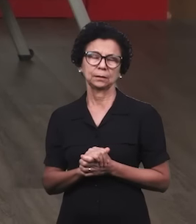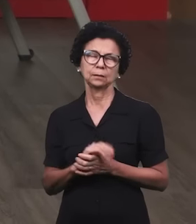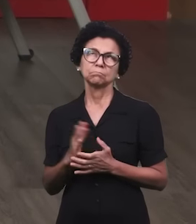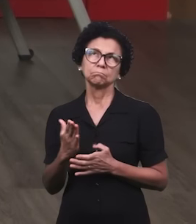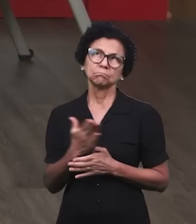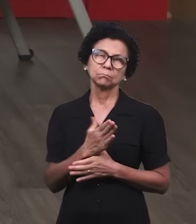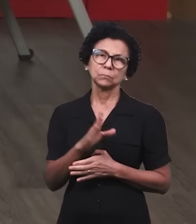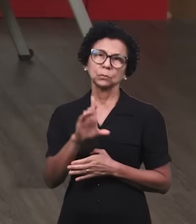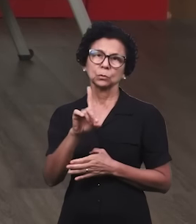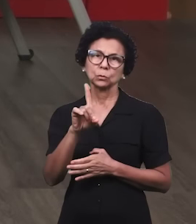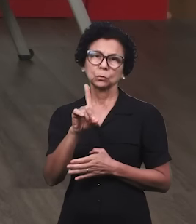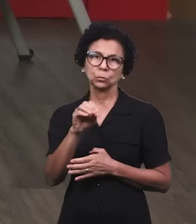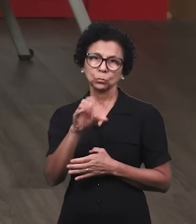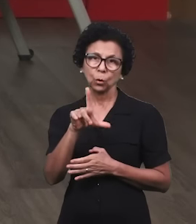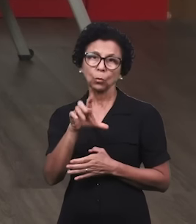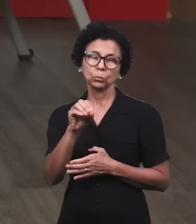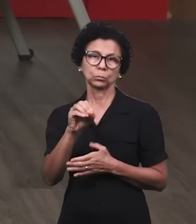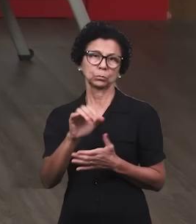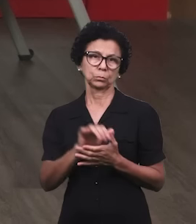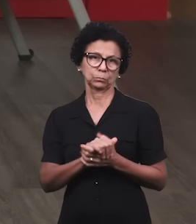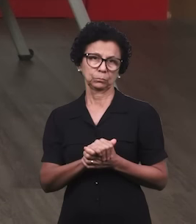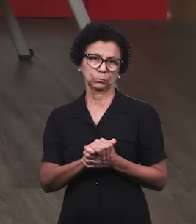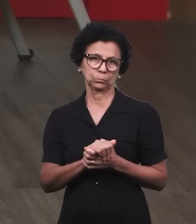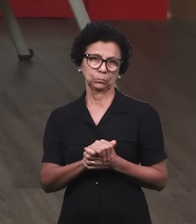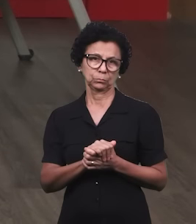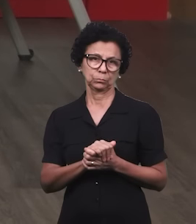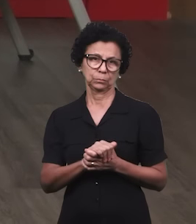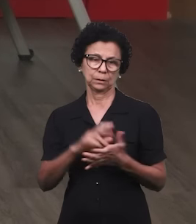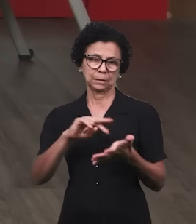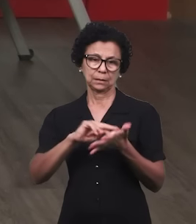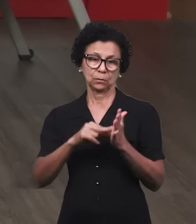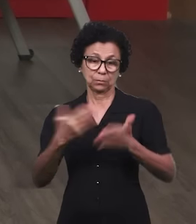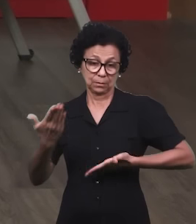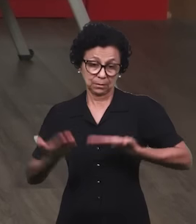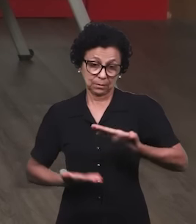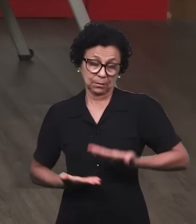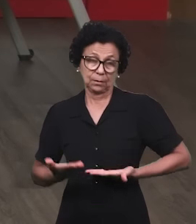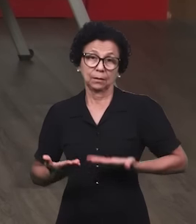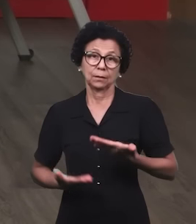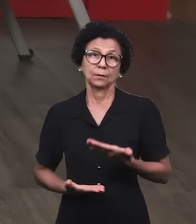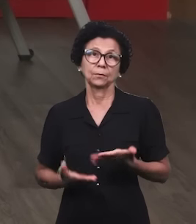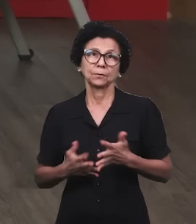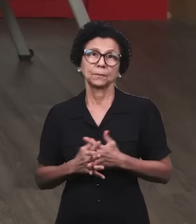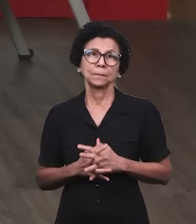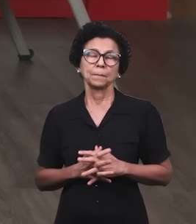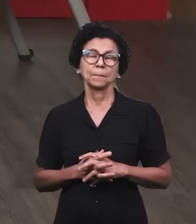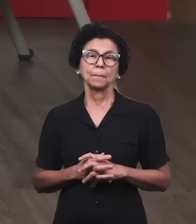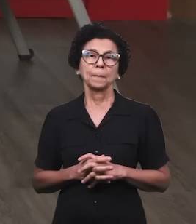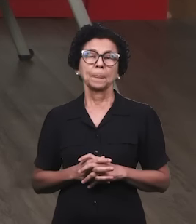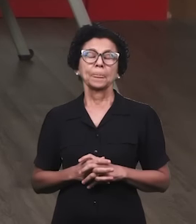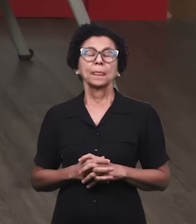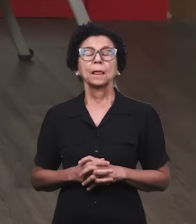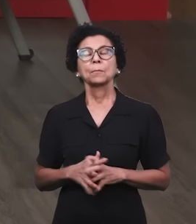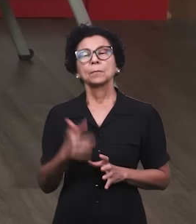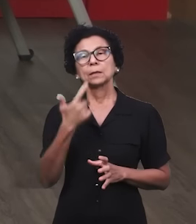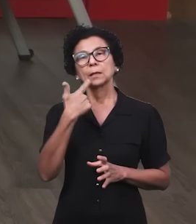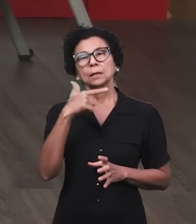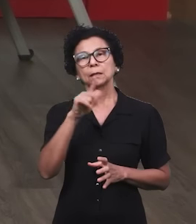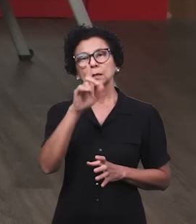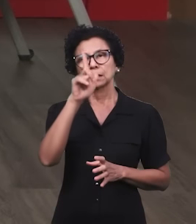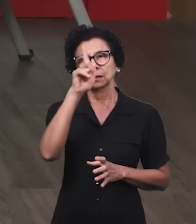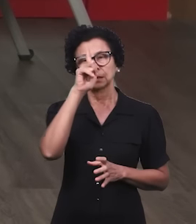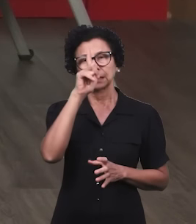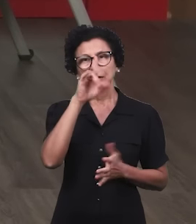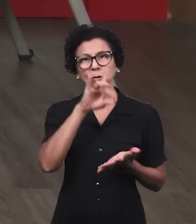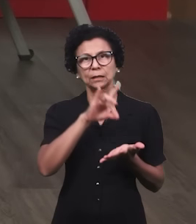dizer assim, o doulo é o servo, né? Mas a expressão do original grego usava aqui